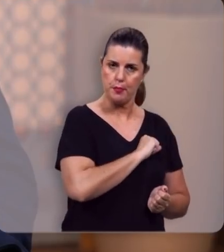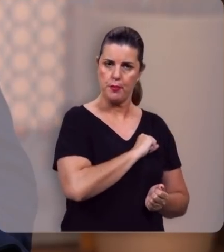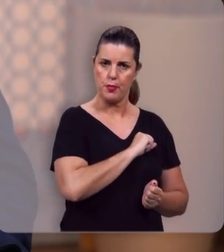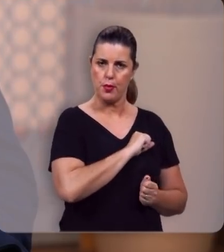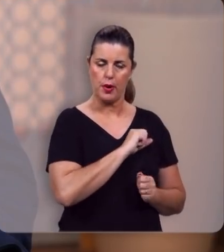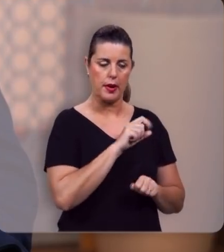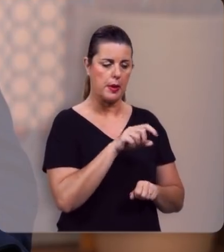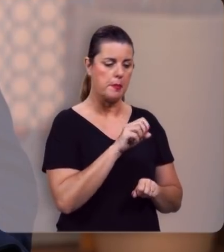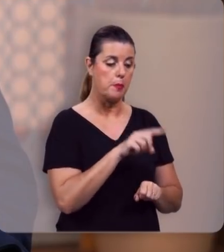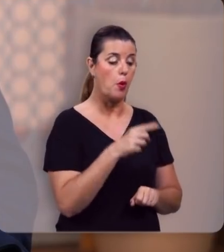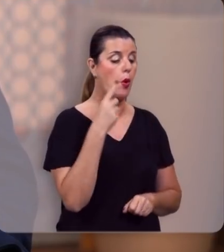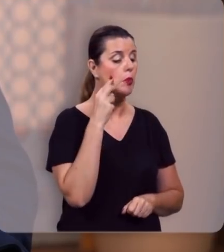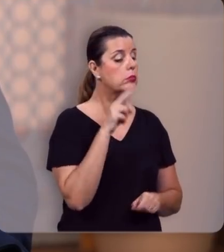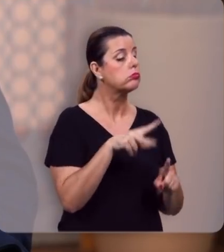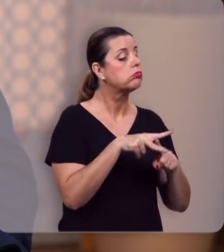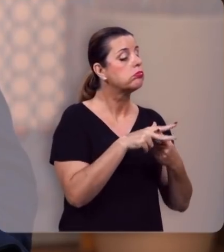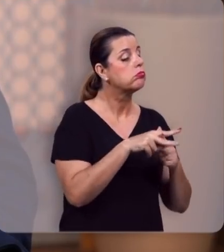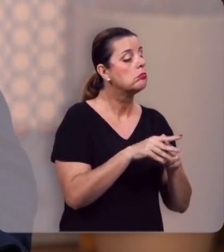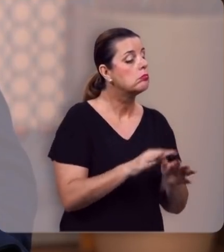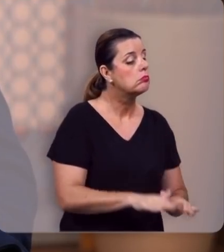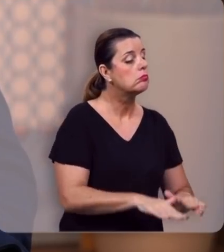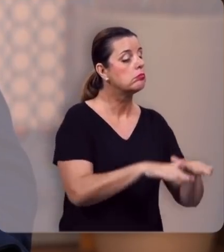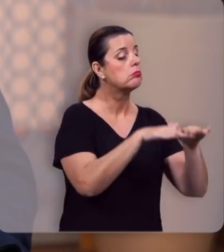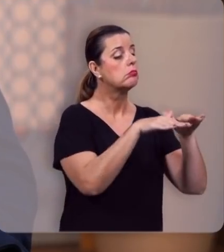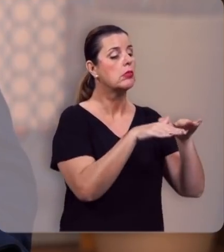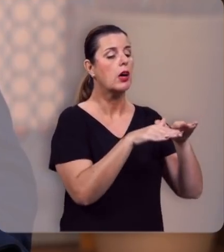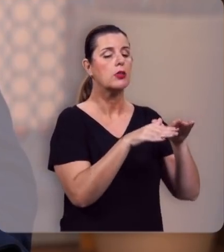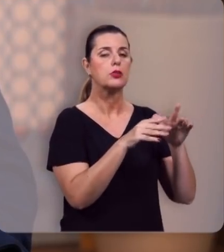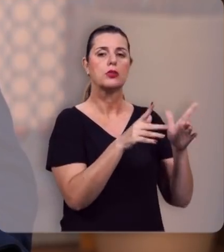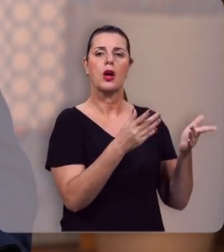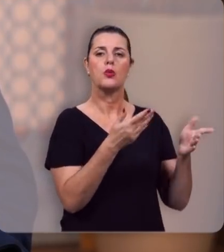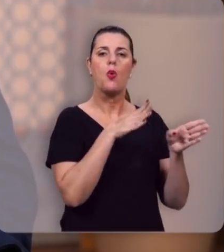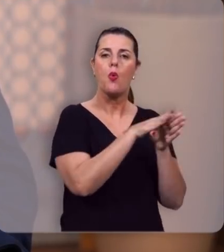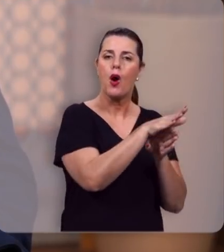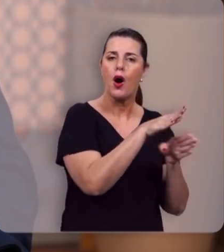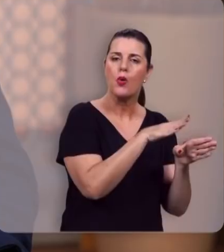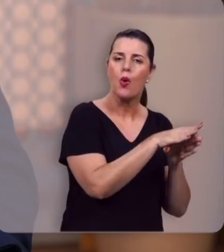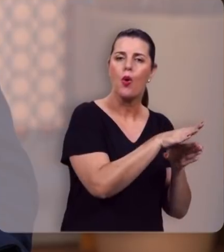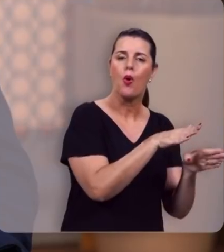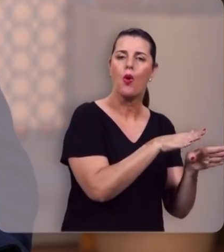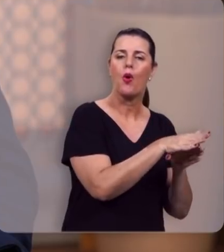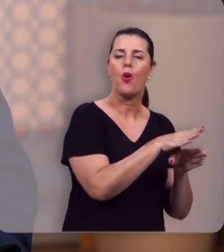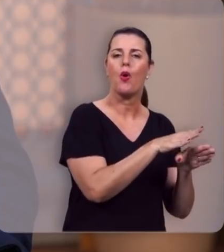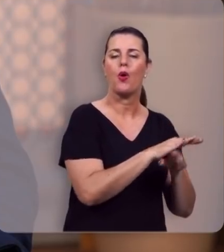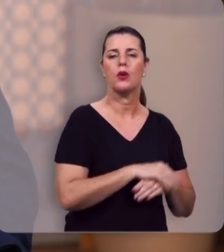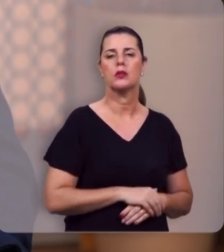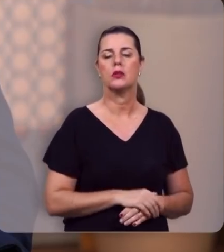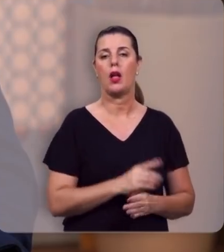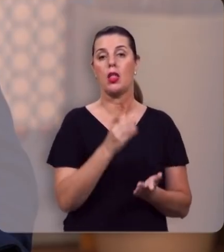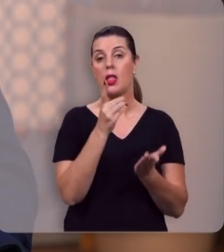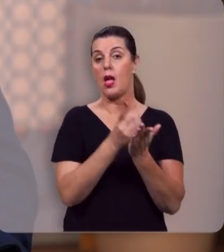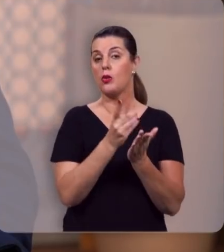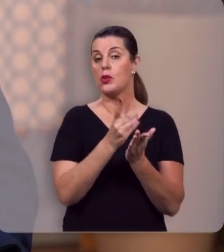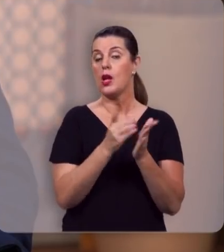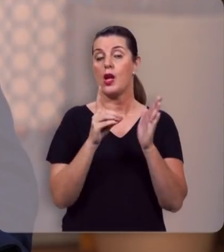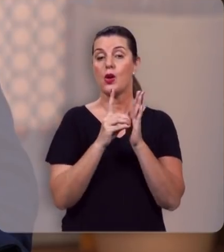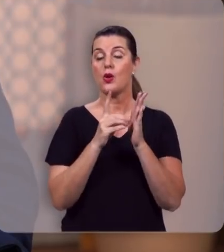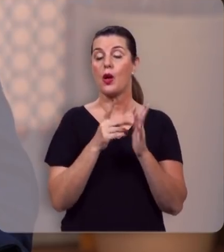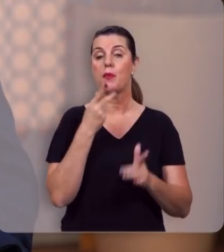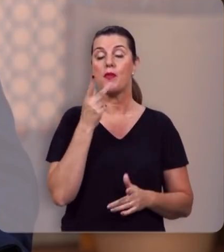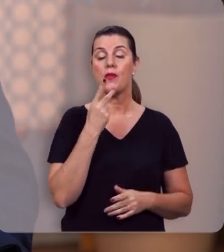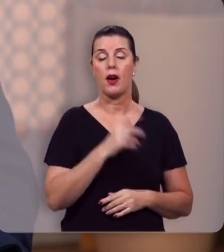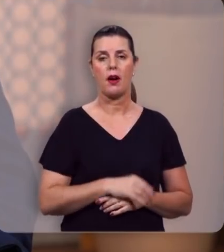o crescimento e a correção, e os criamos na admoestação, no aconselhamento. É a figura de Deuteronômio que diz que